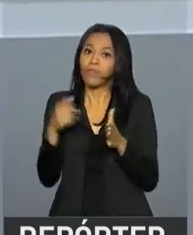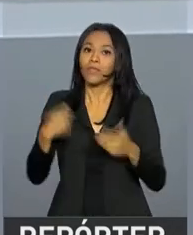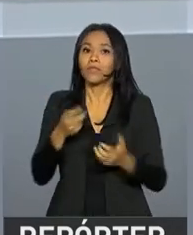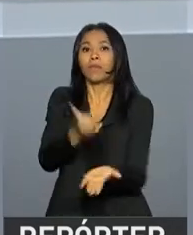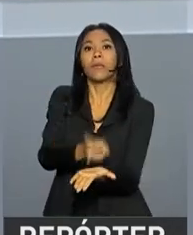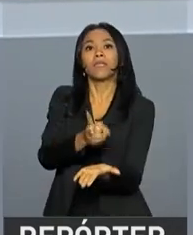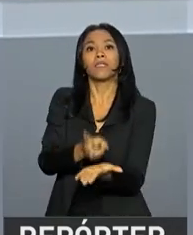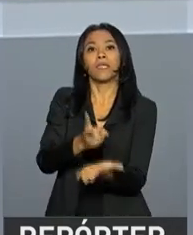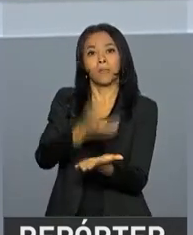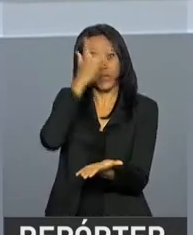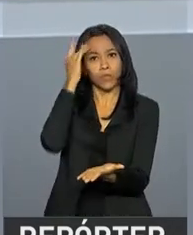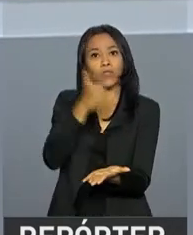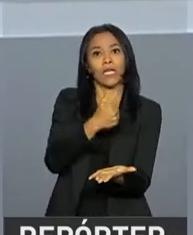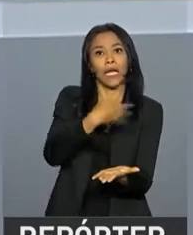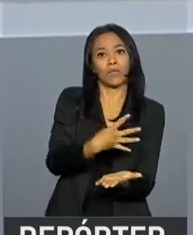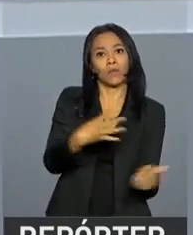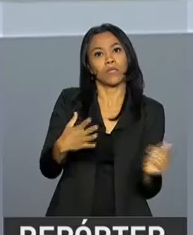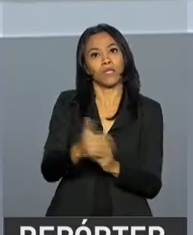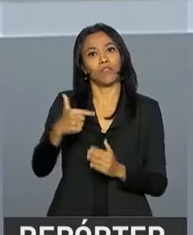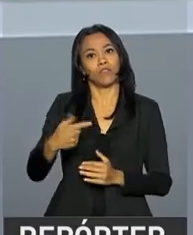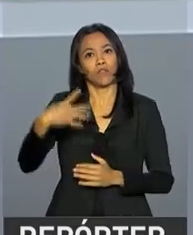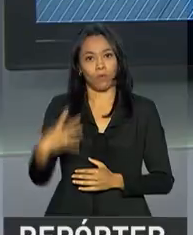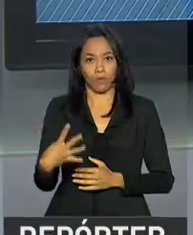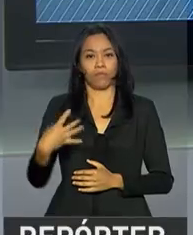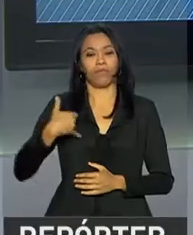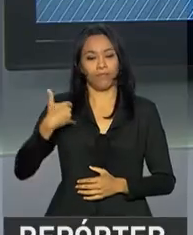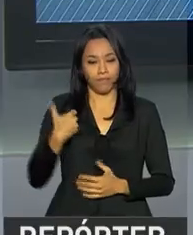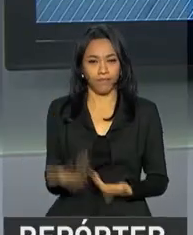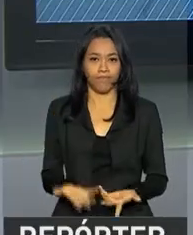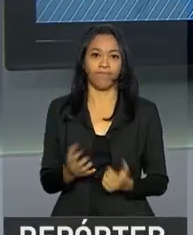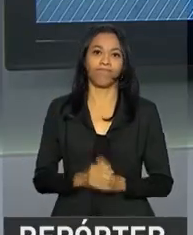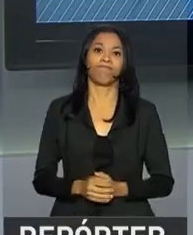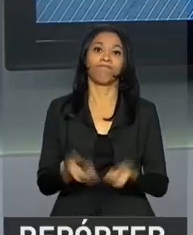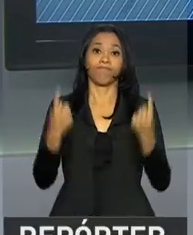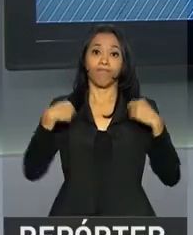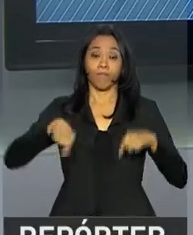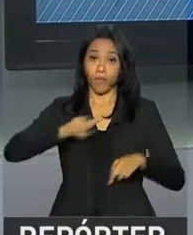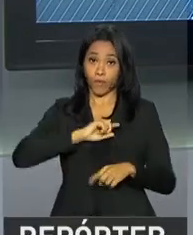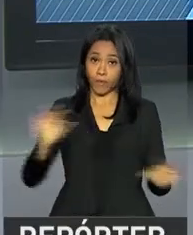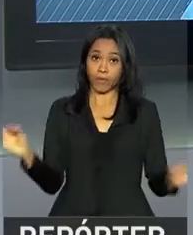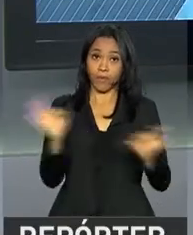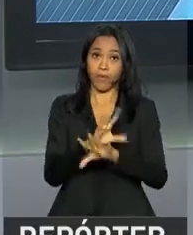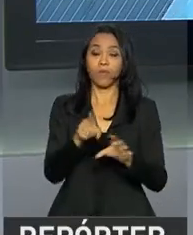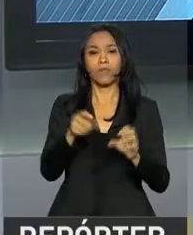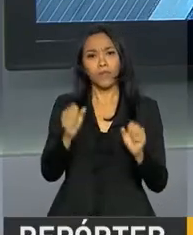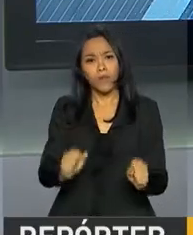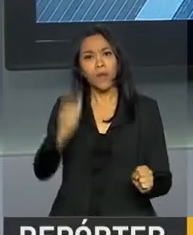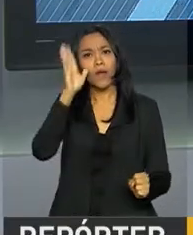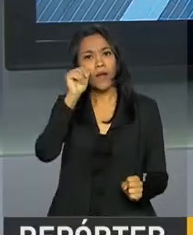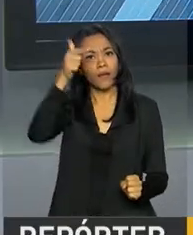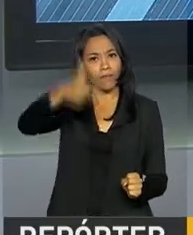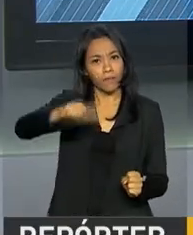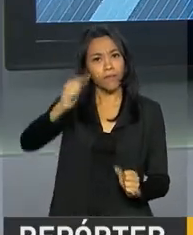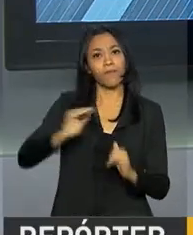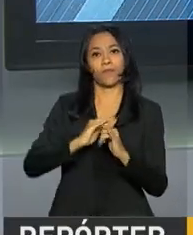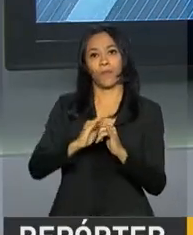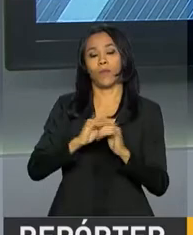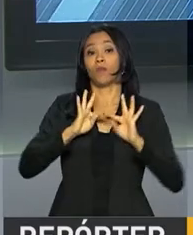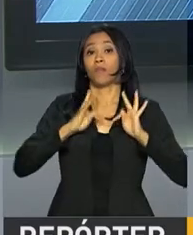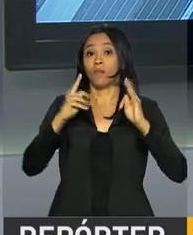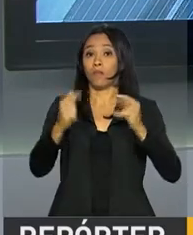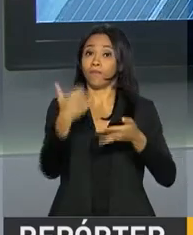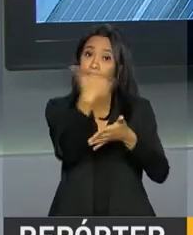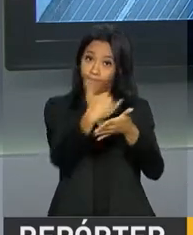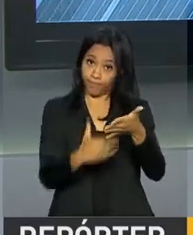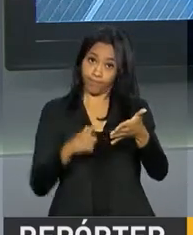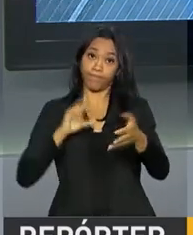14 e 24 anos em seus quadros nós ficamos por aqui você pode rever as reportagens no youtube e toda a nossa